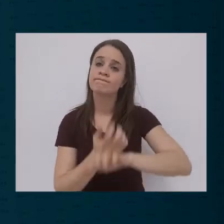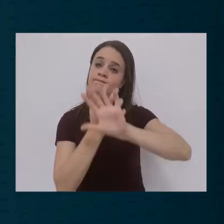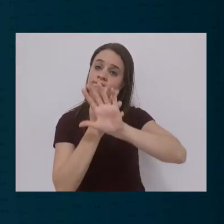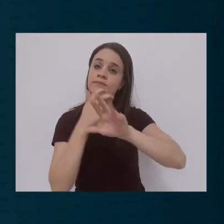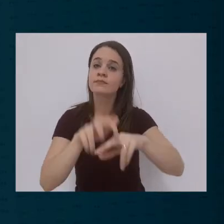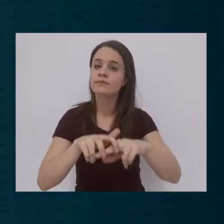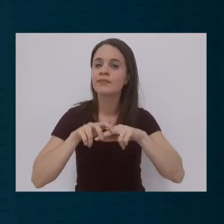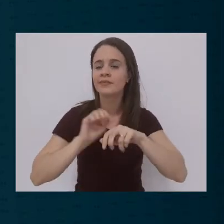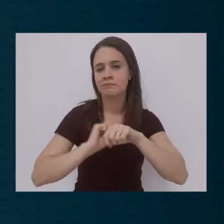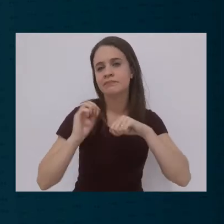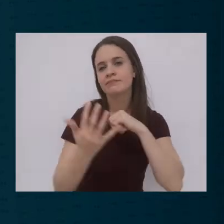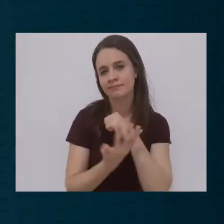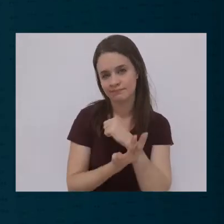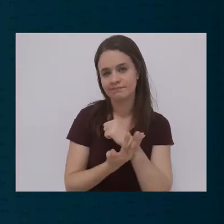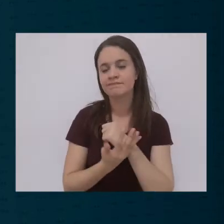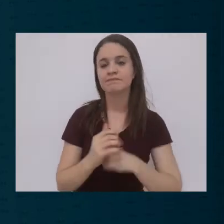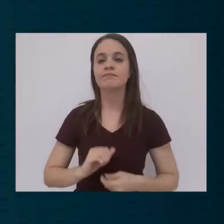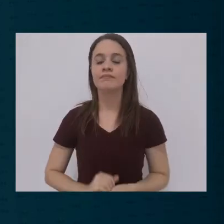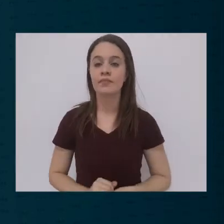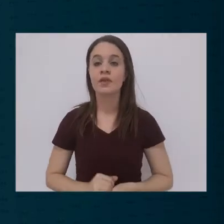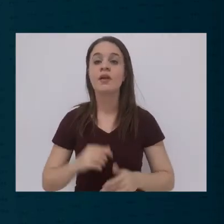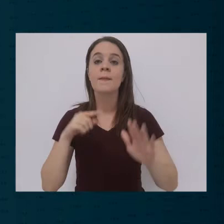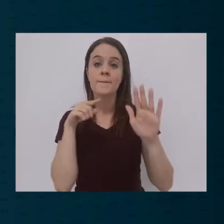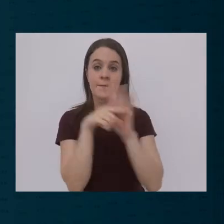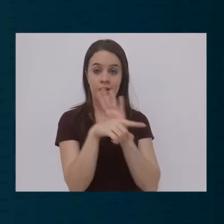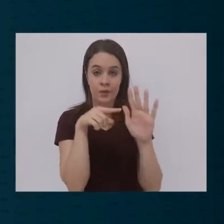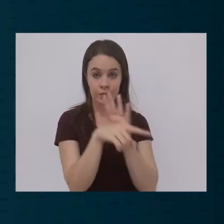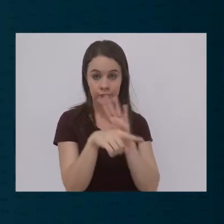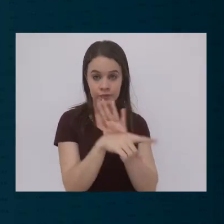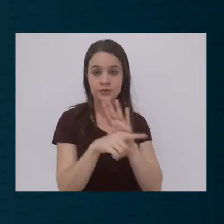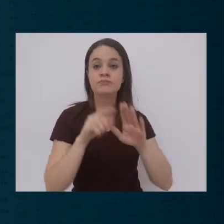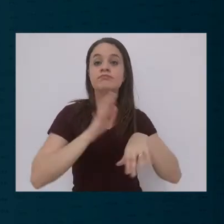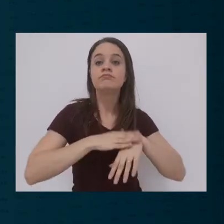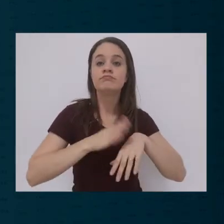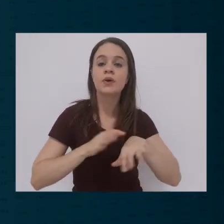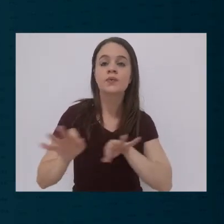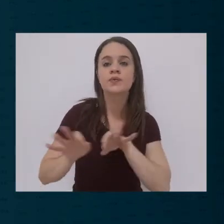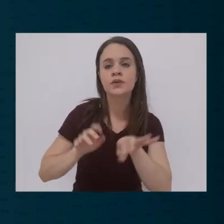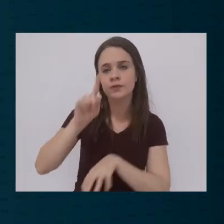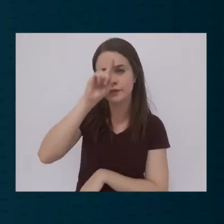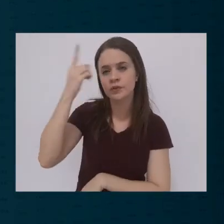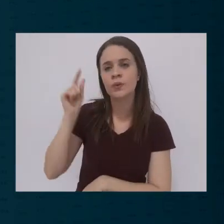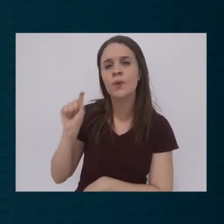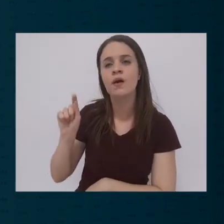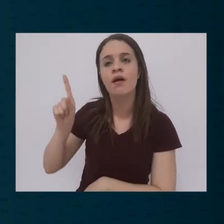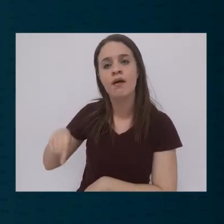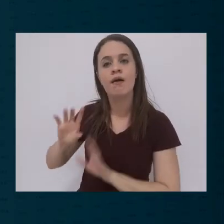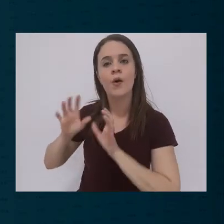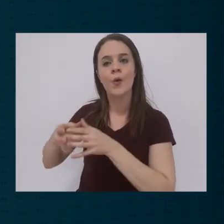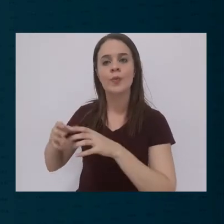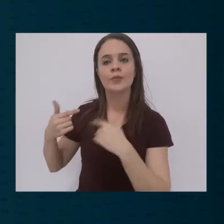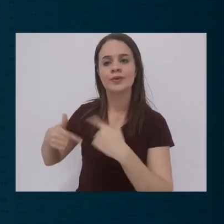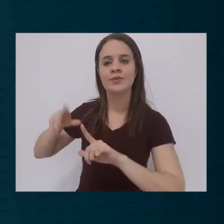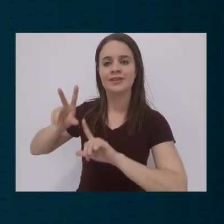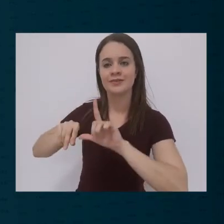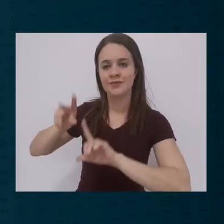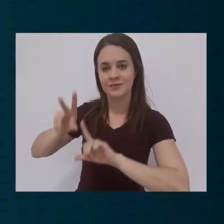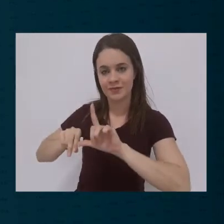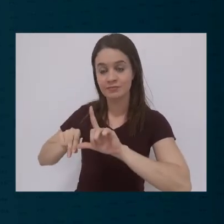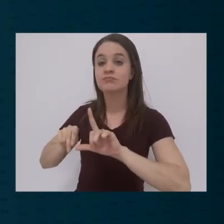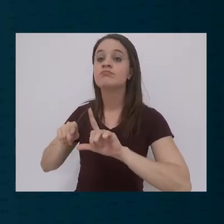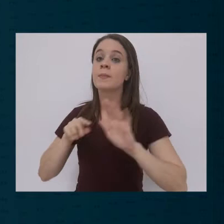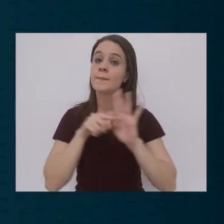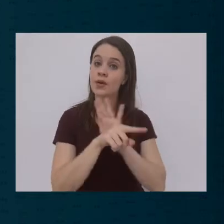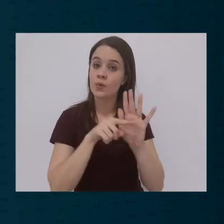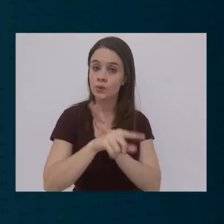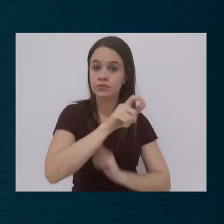videochamada devido à pandemia de Covid-19. As perguntas foram elaboradas pela equipe da TV UFAM e são